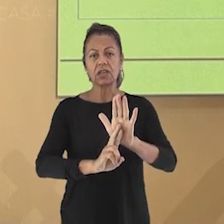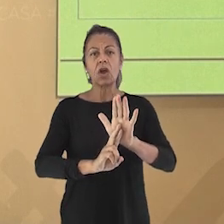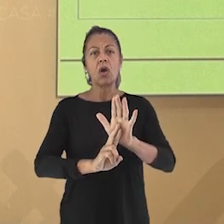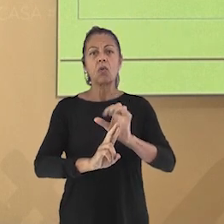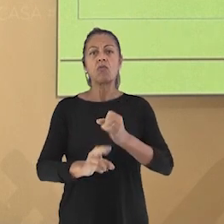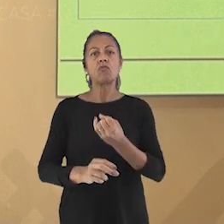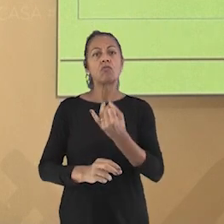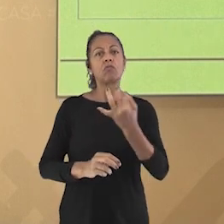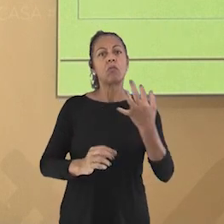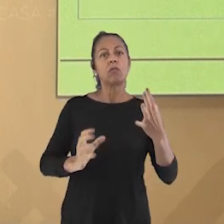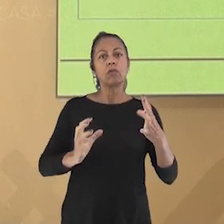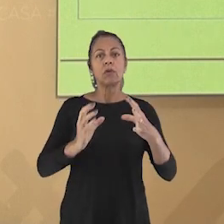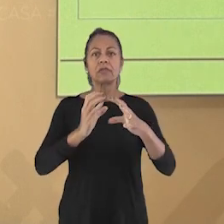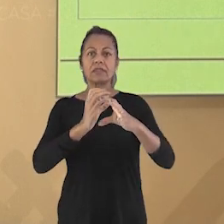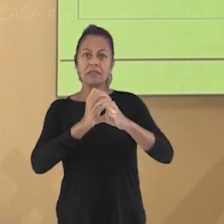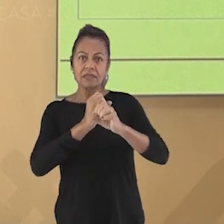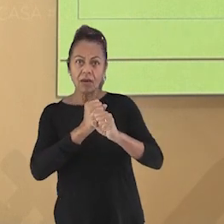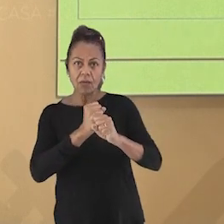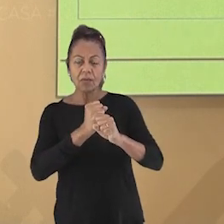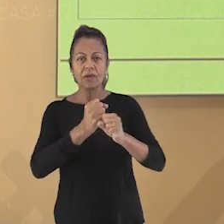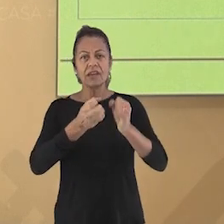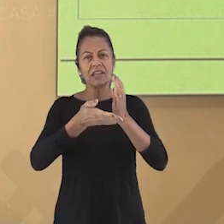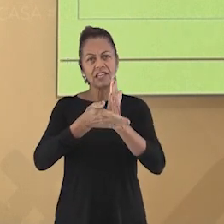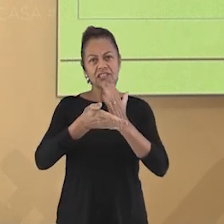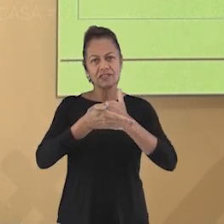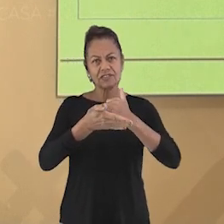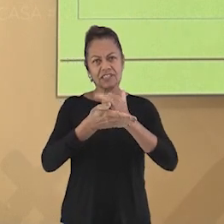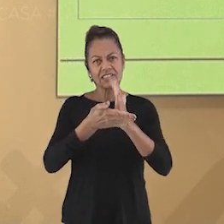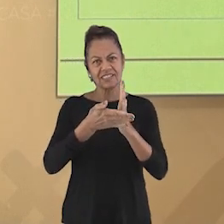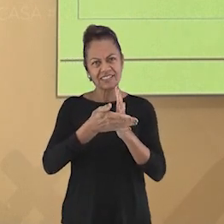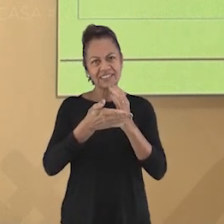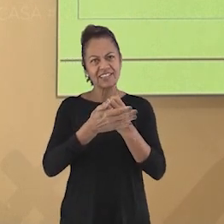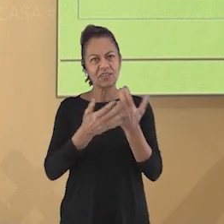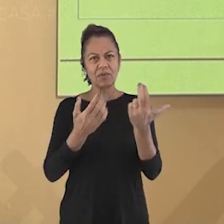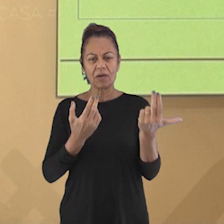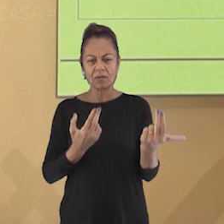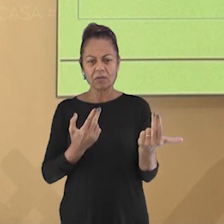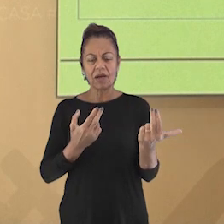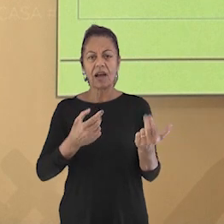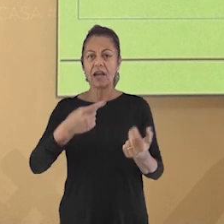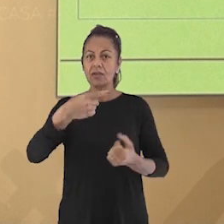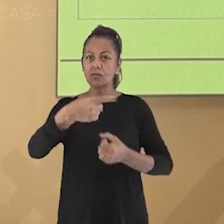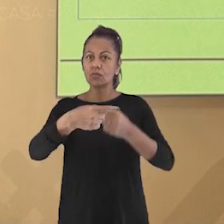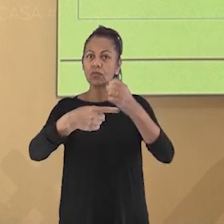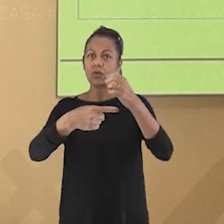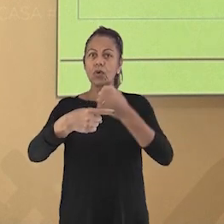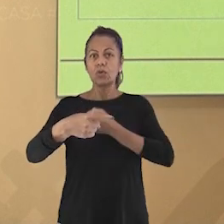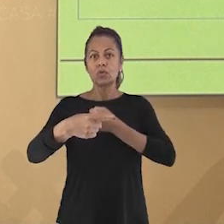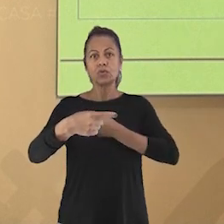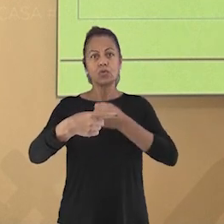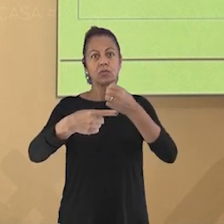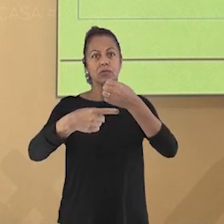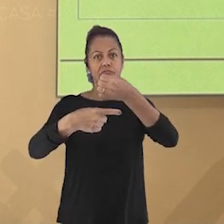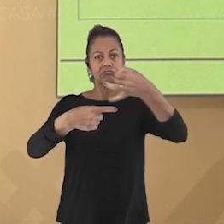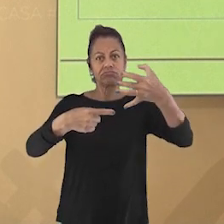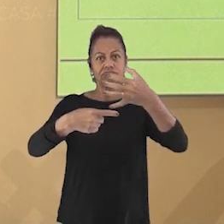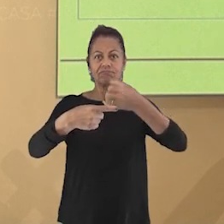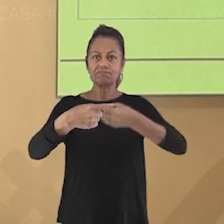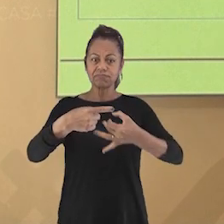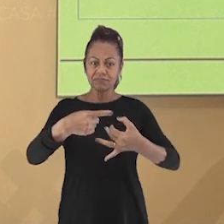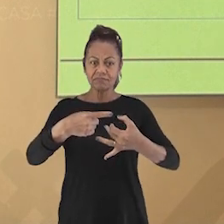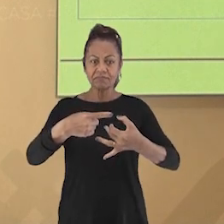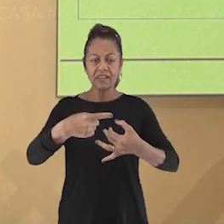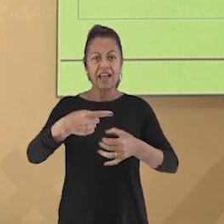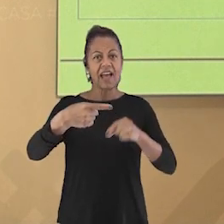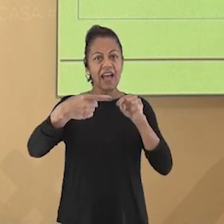E escrevemos isso colocando um número sobre o outro. dessa forma aqui. Na parte de